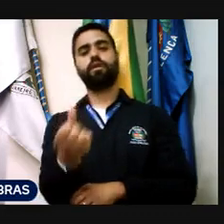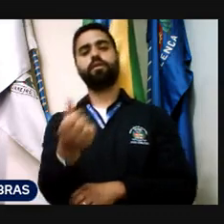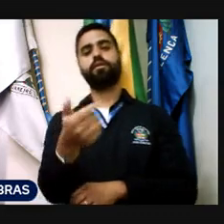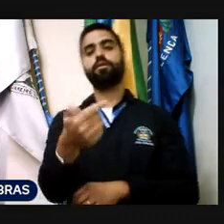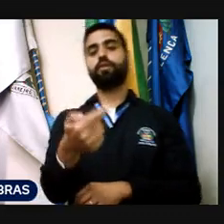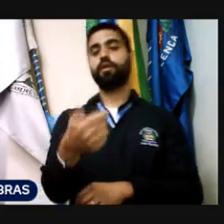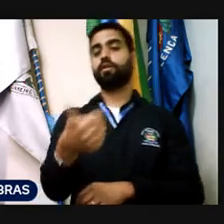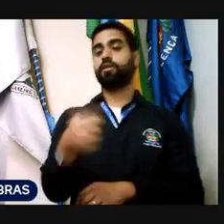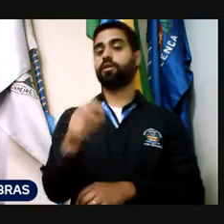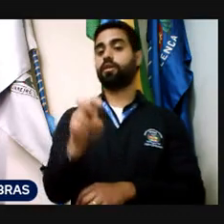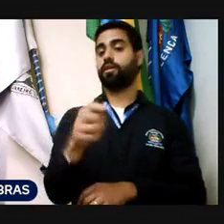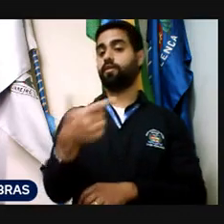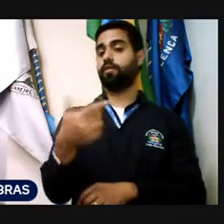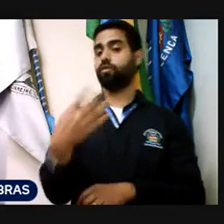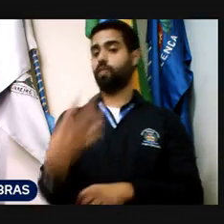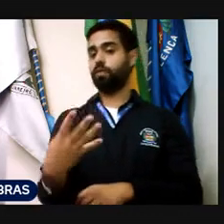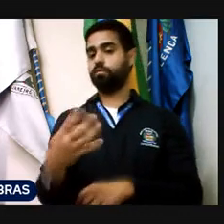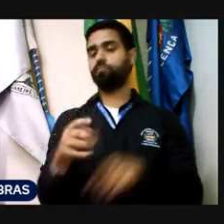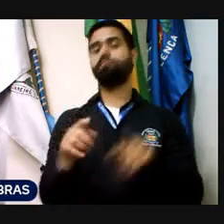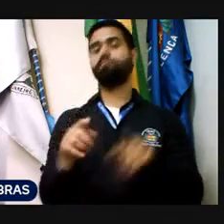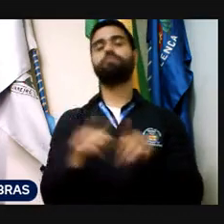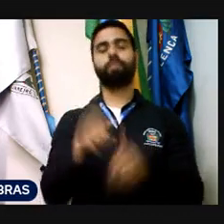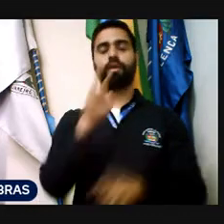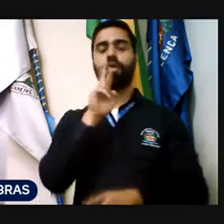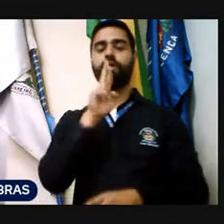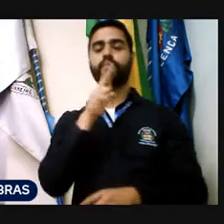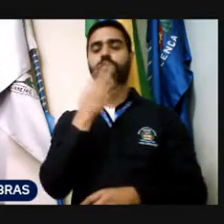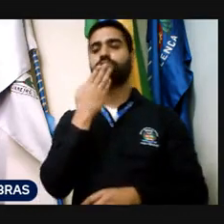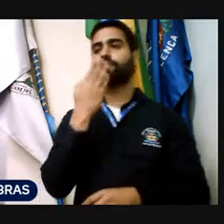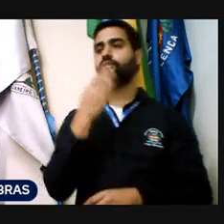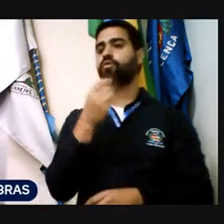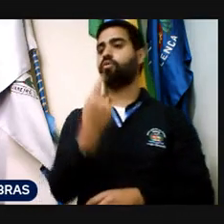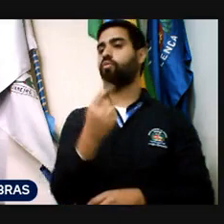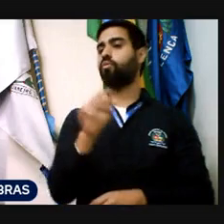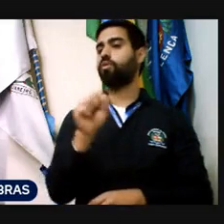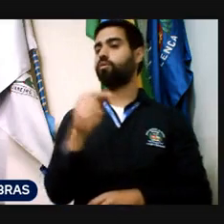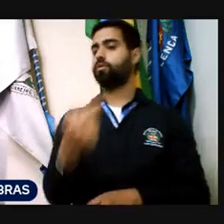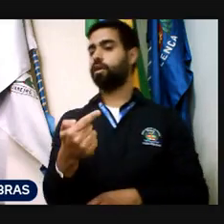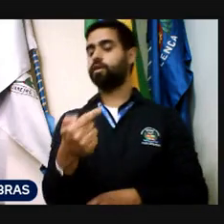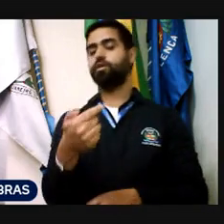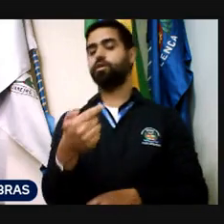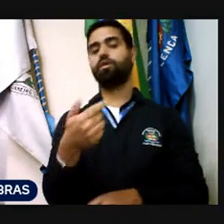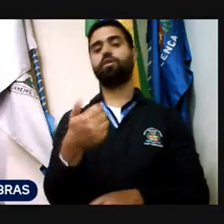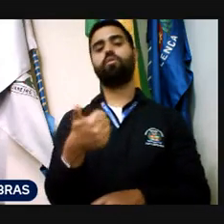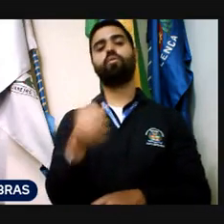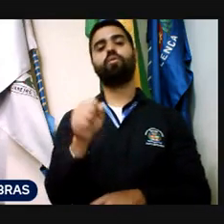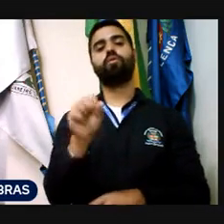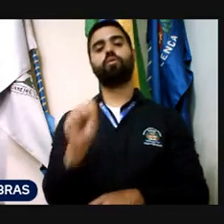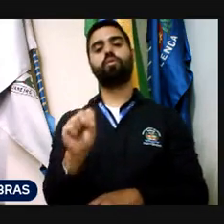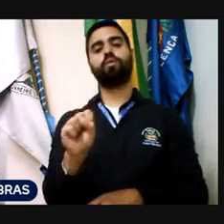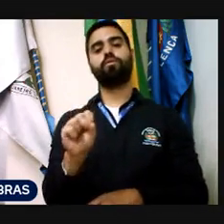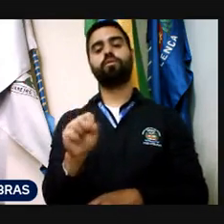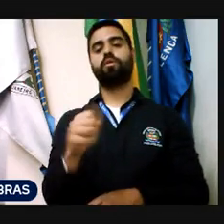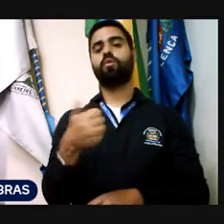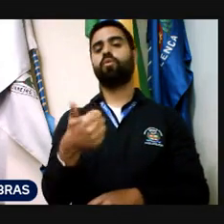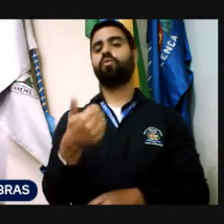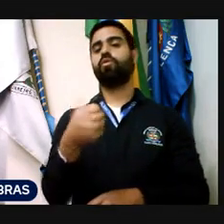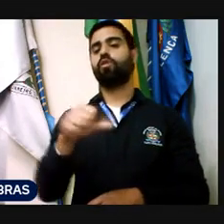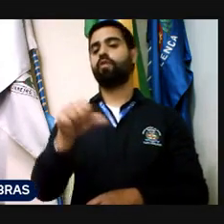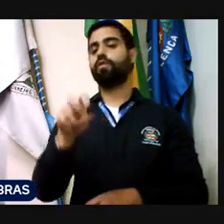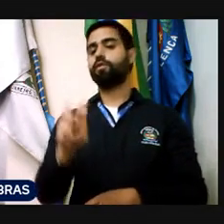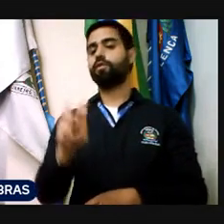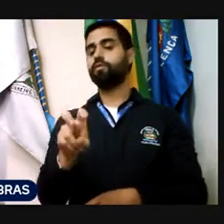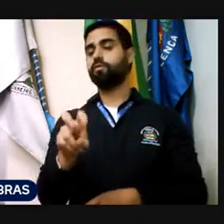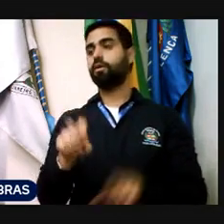515 e 524. Resposta aos requerimentos 187, 184, 120, 197, 195 e ao